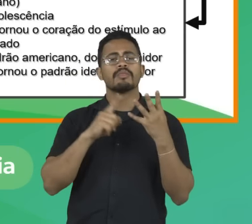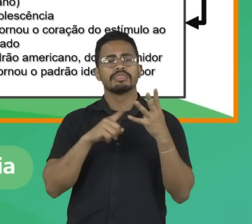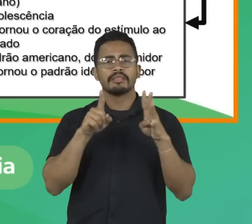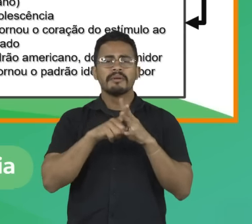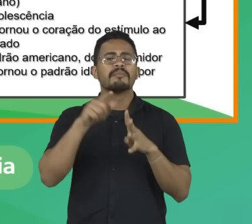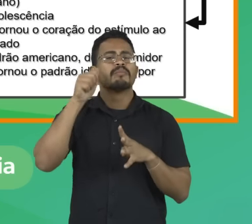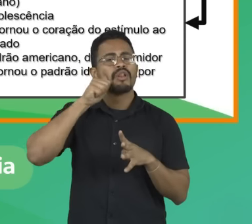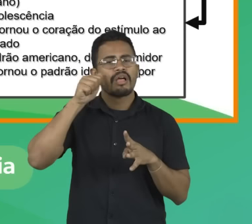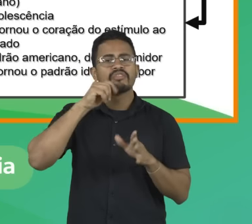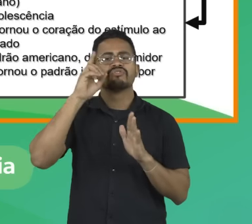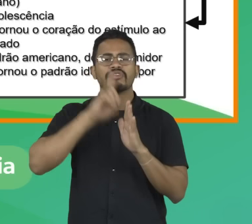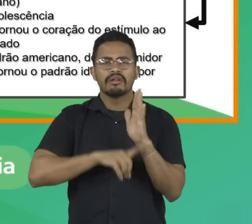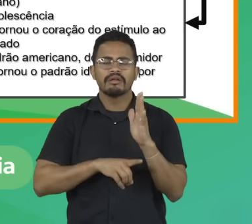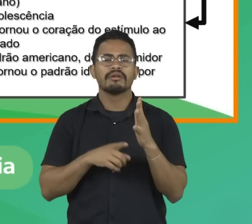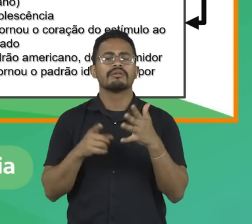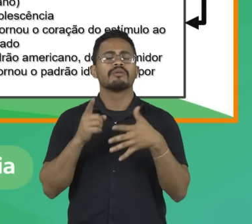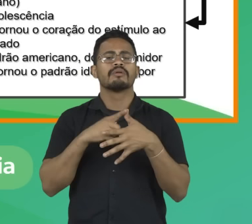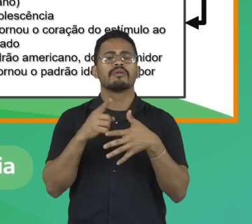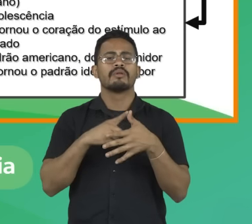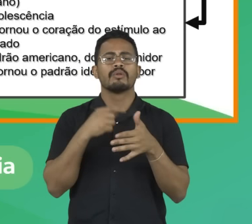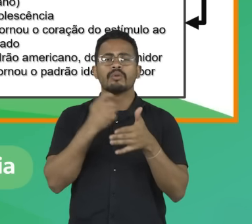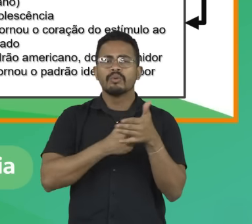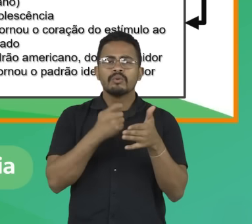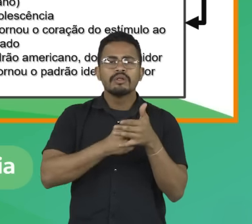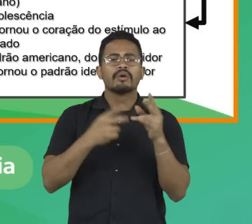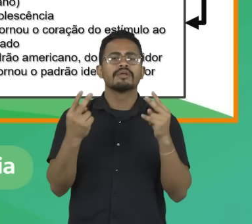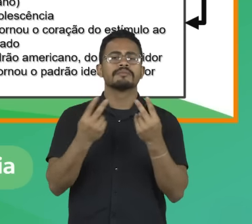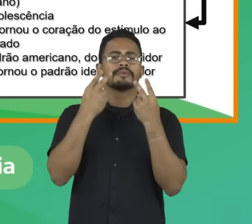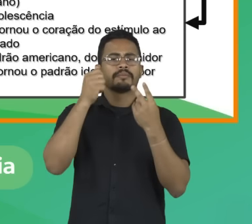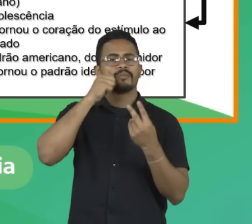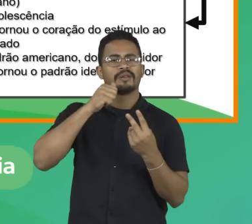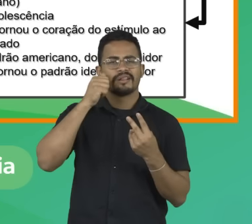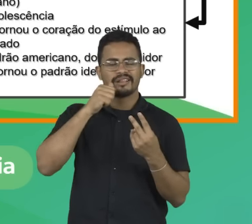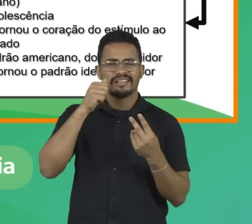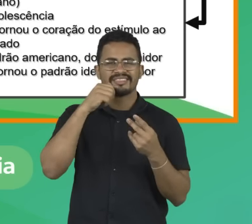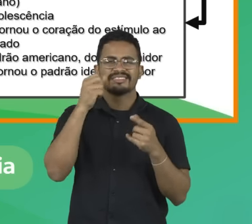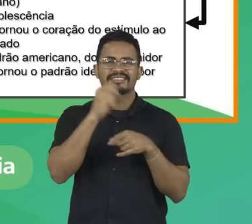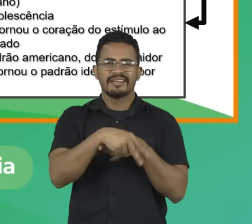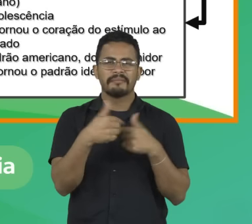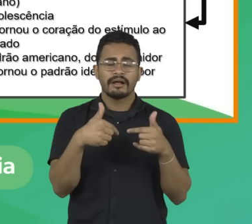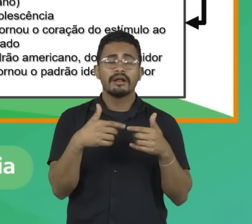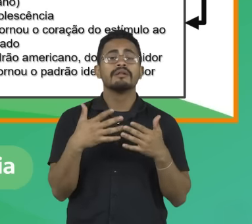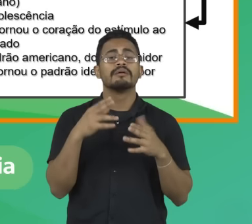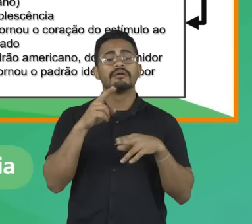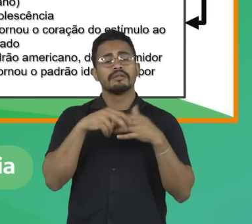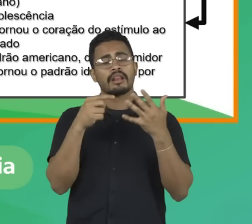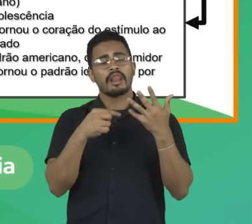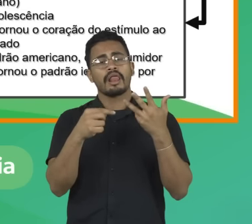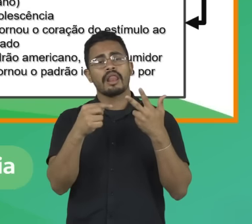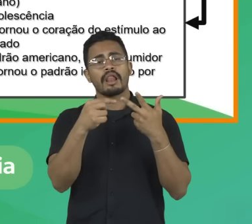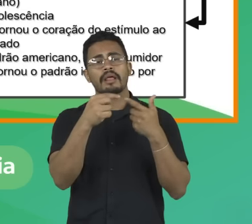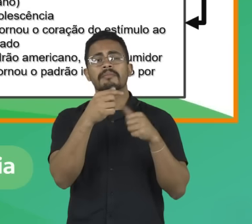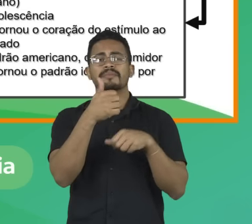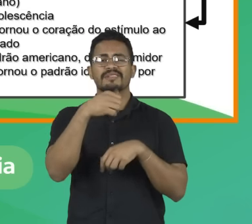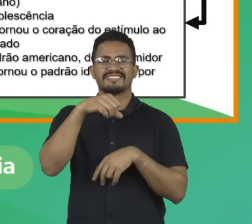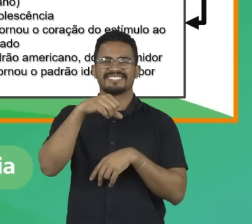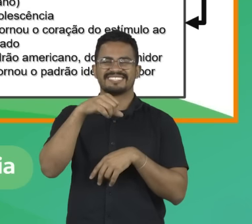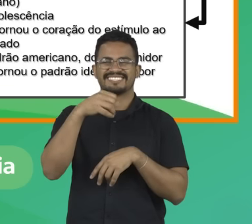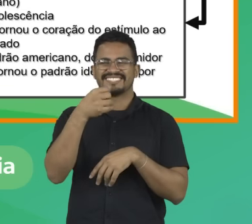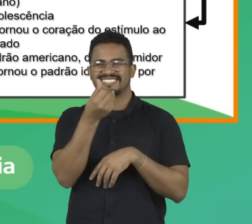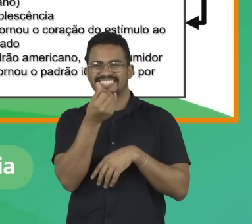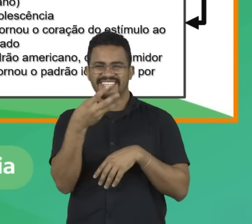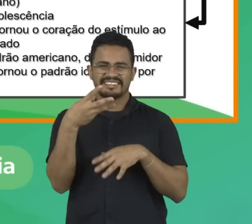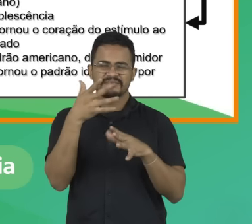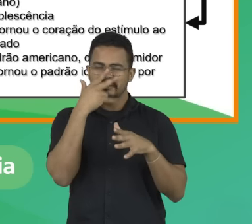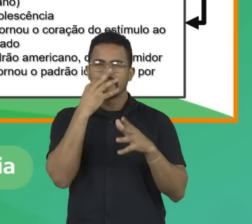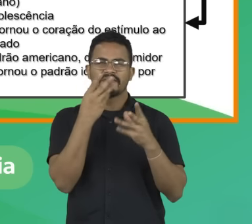luta de reconhecimento das mulheres no mercado de trabalho. Então, tudo isso, que culminou em 1963 com a série de revoltas, fez com que houvesse